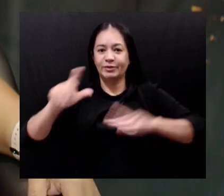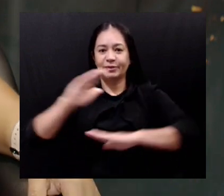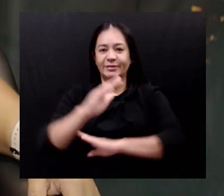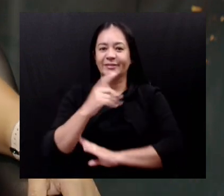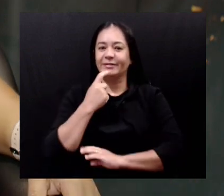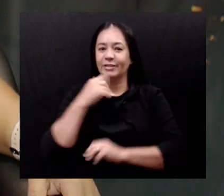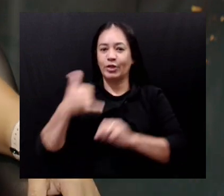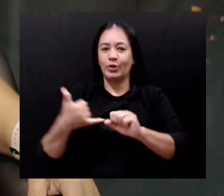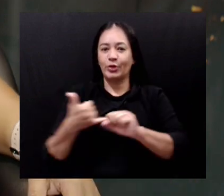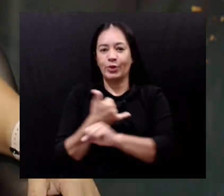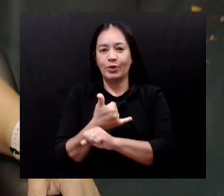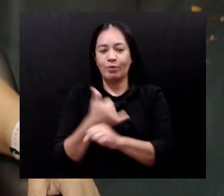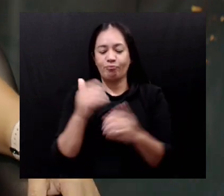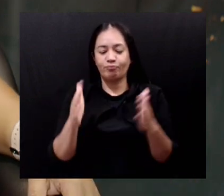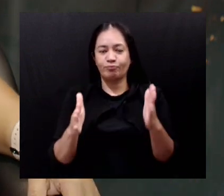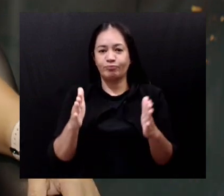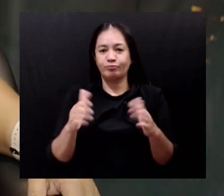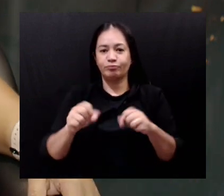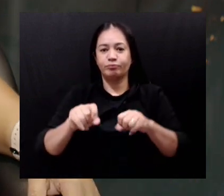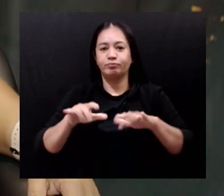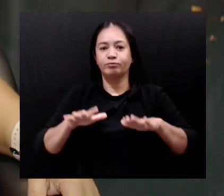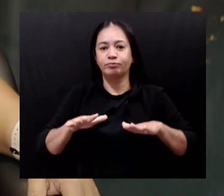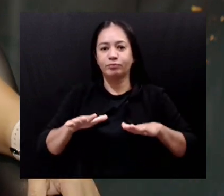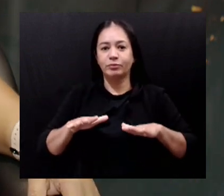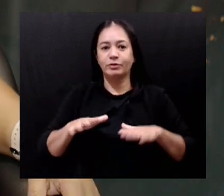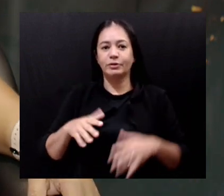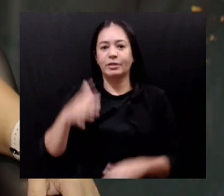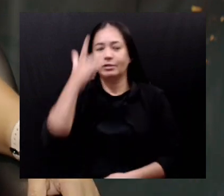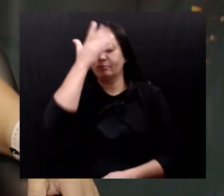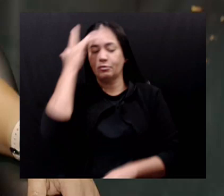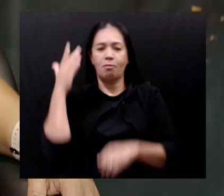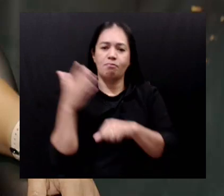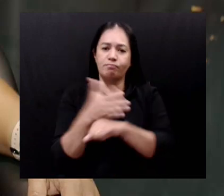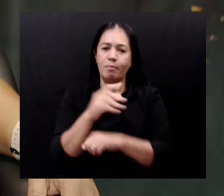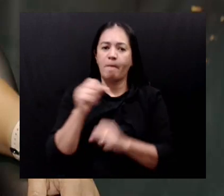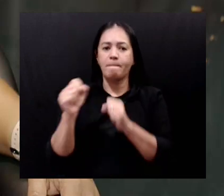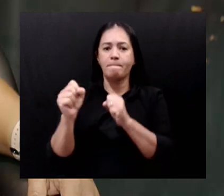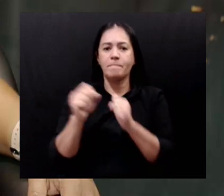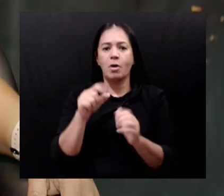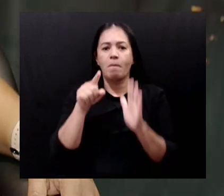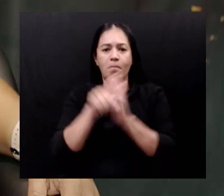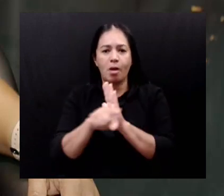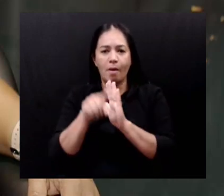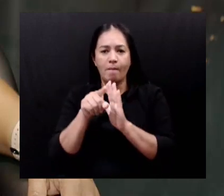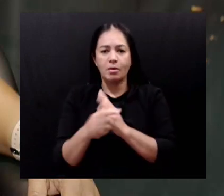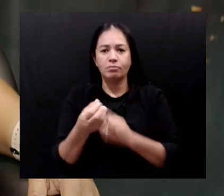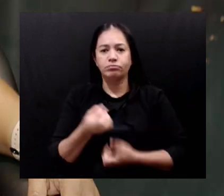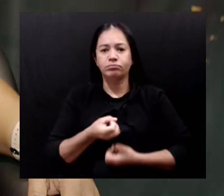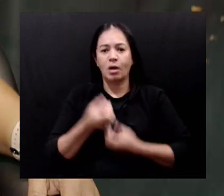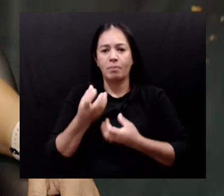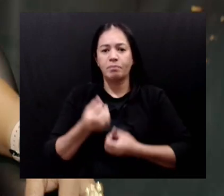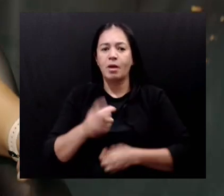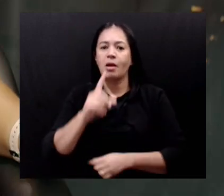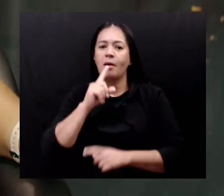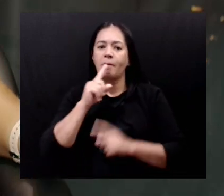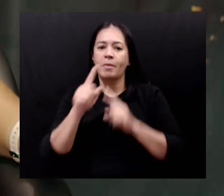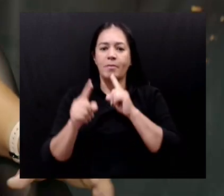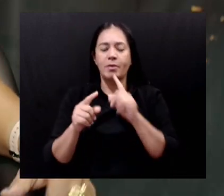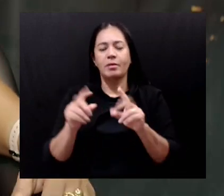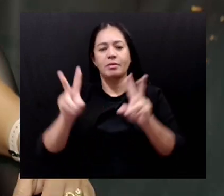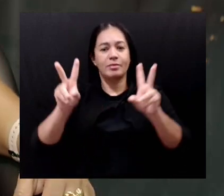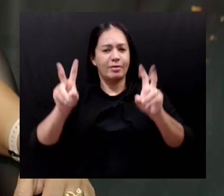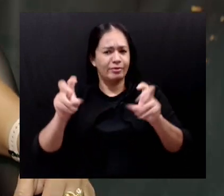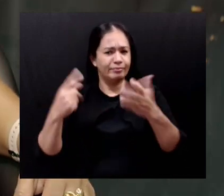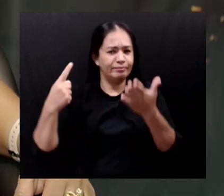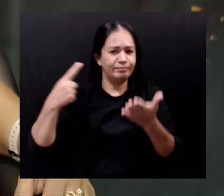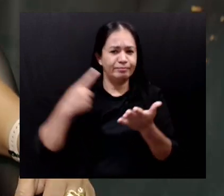reunião, os participantes poderão fazer aí perguntas, críticas e sugestões sobre o tema. Combinado? Vai ter um link lá